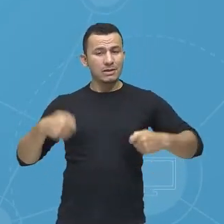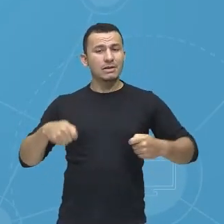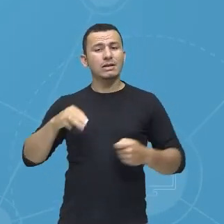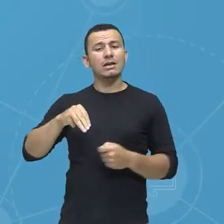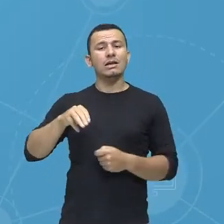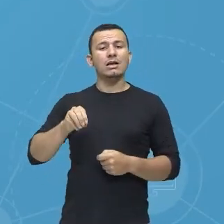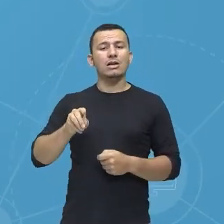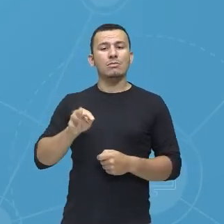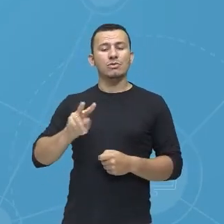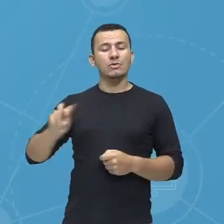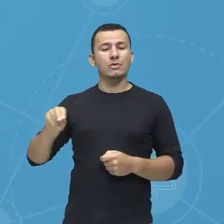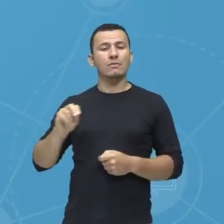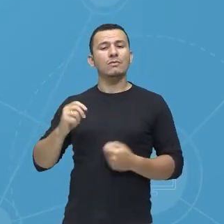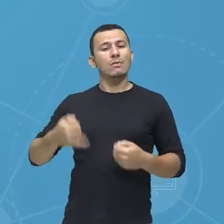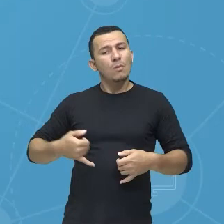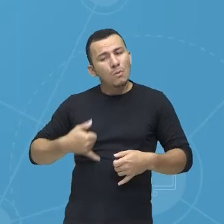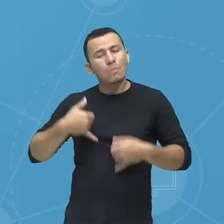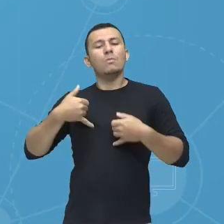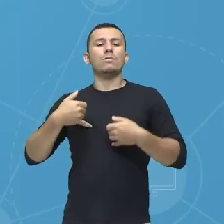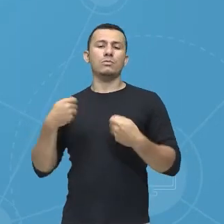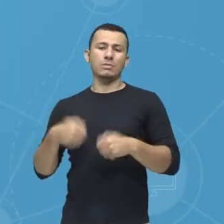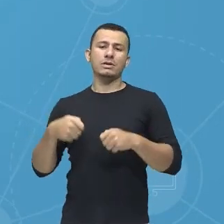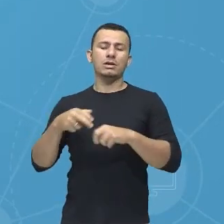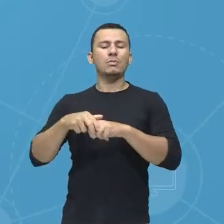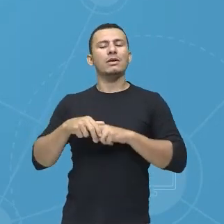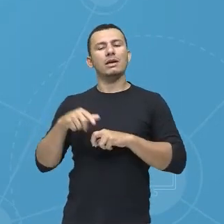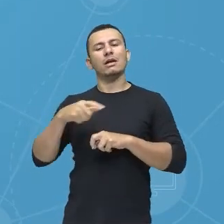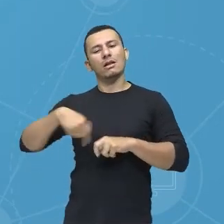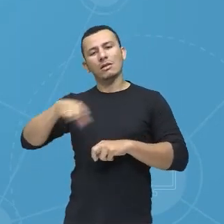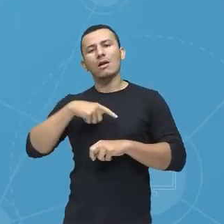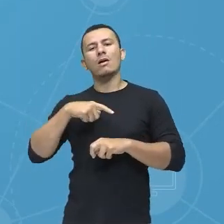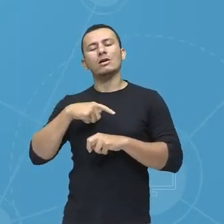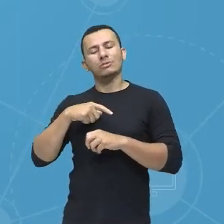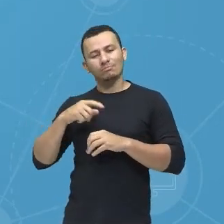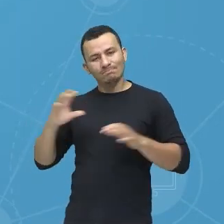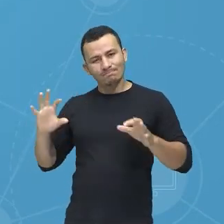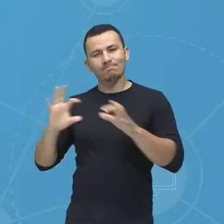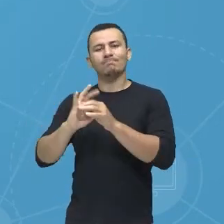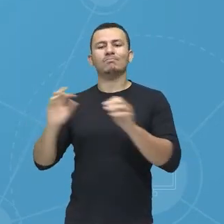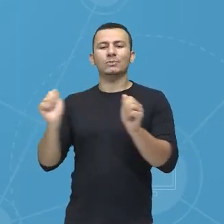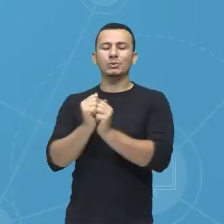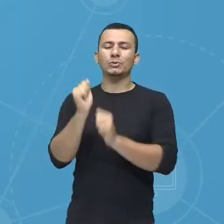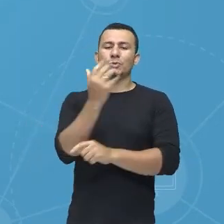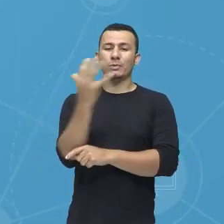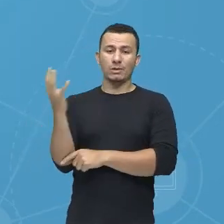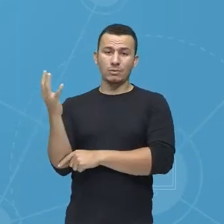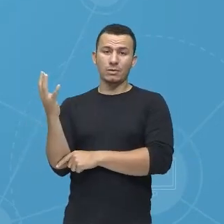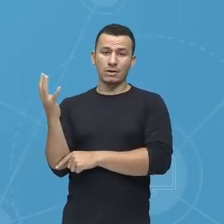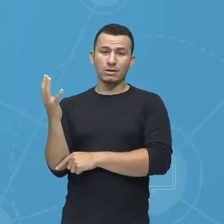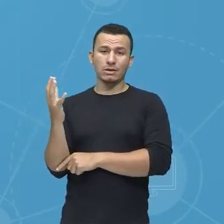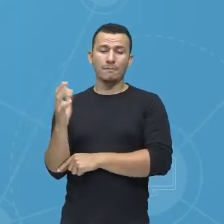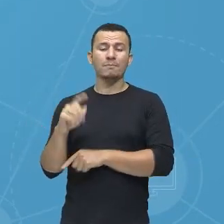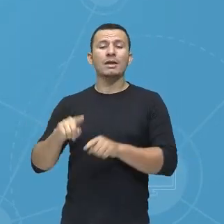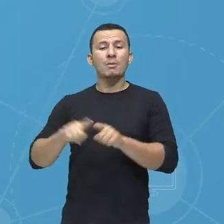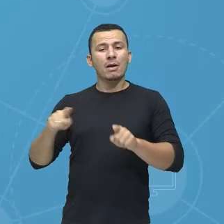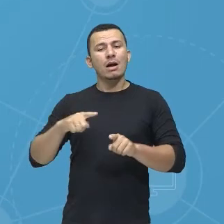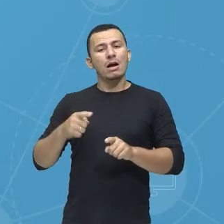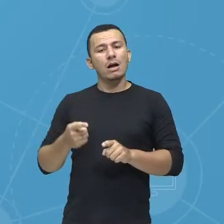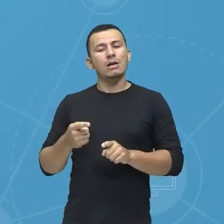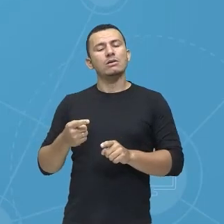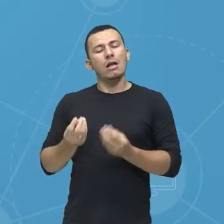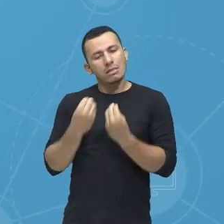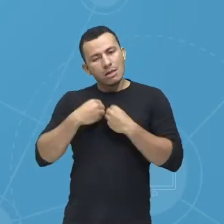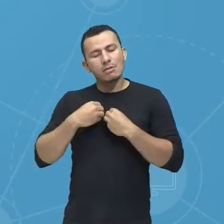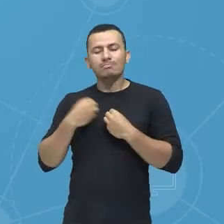de orgulho, nós fazermos parte da natureza do planeta. Mas tem algo que nos enriquece, que faz ser assim